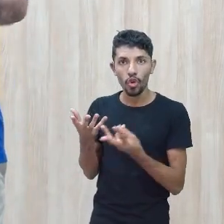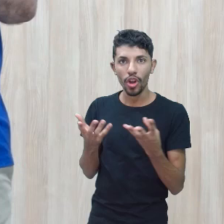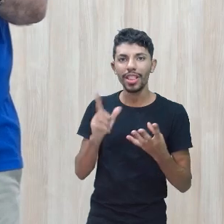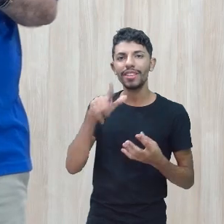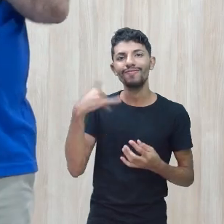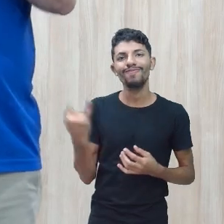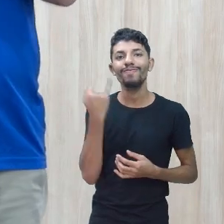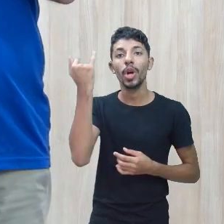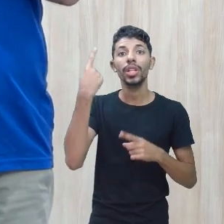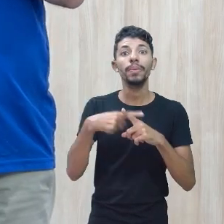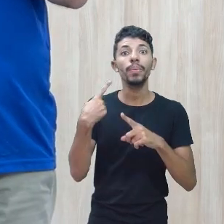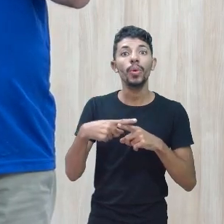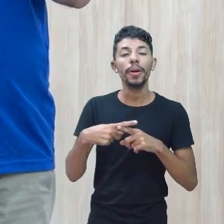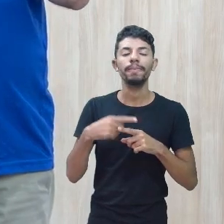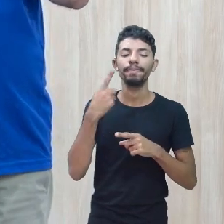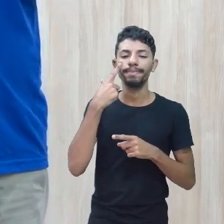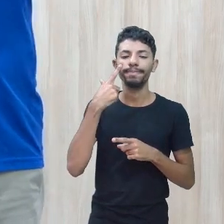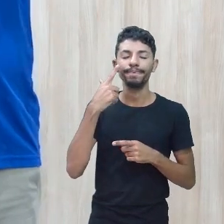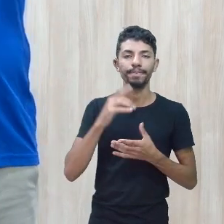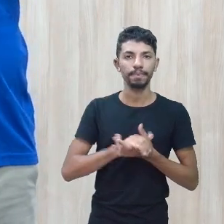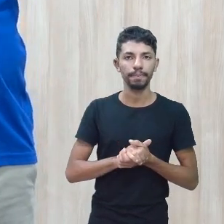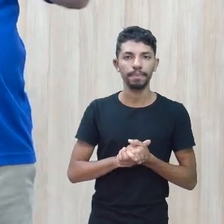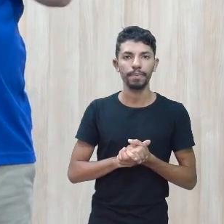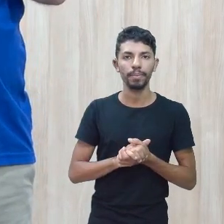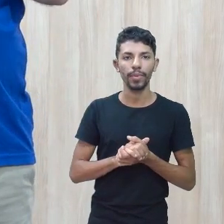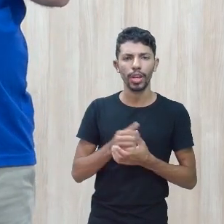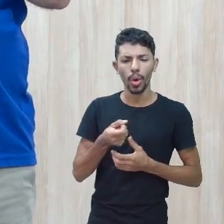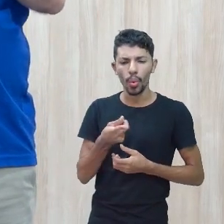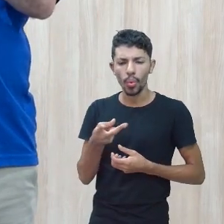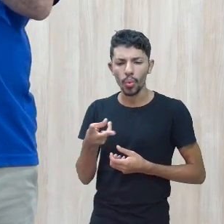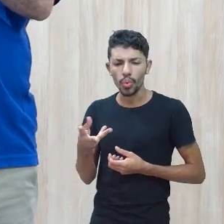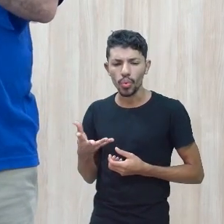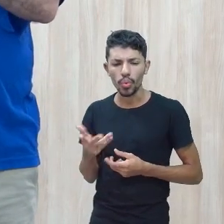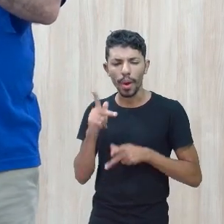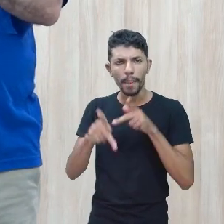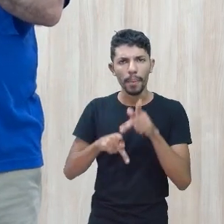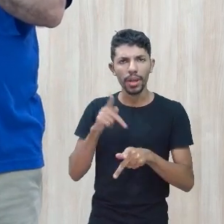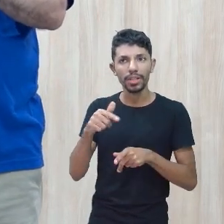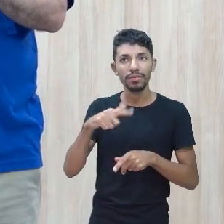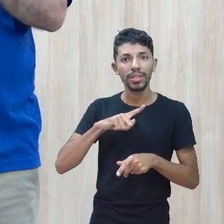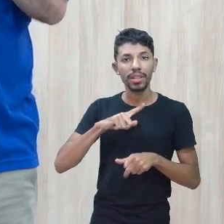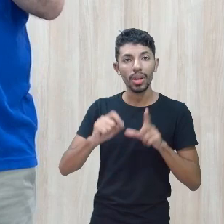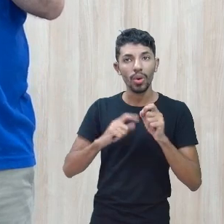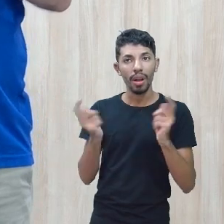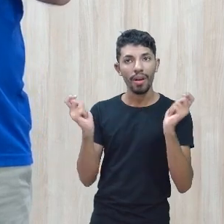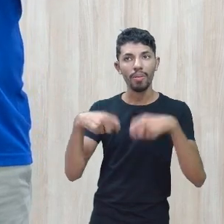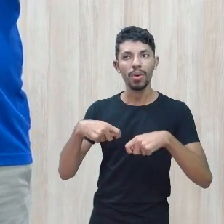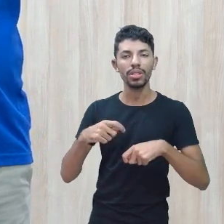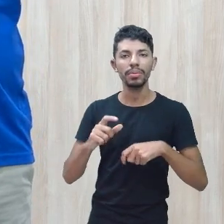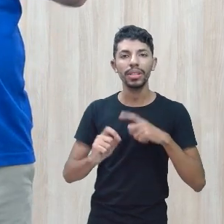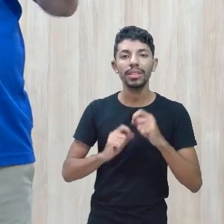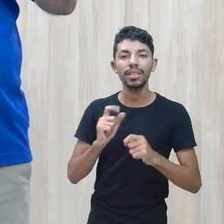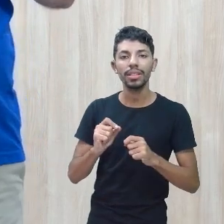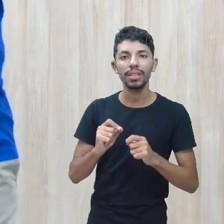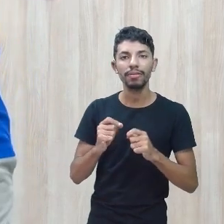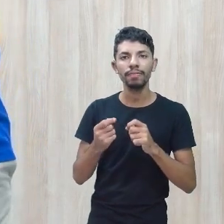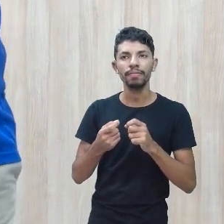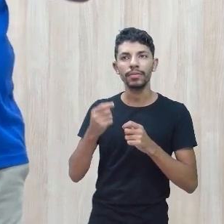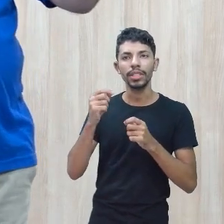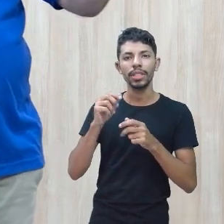por quê? Porque na medida que você conta a população, você tem possibilidade de projetar,